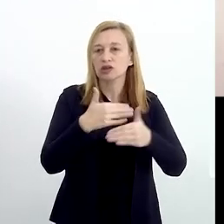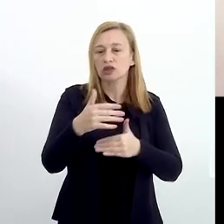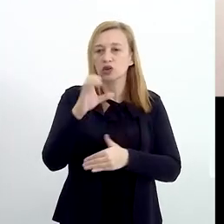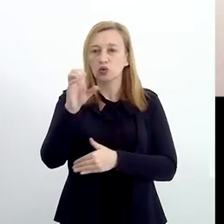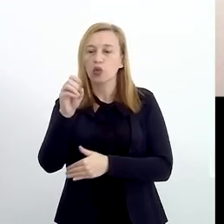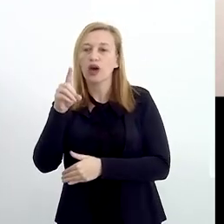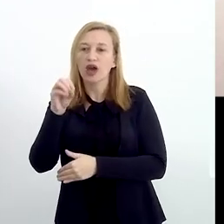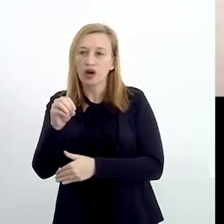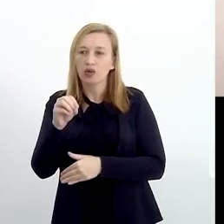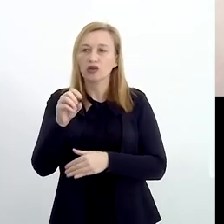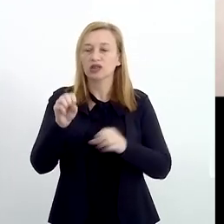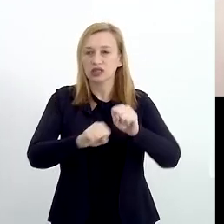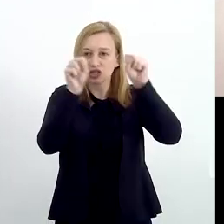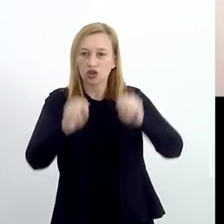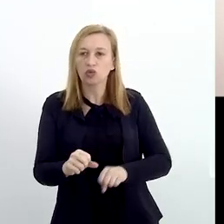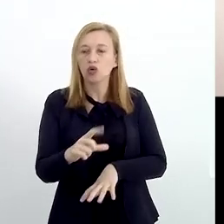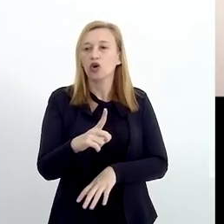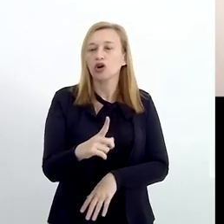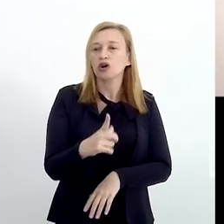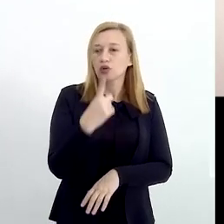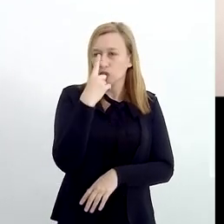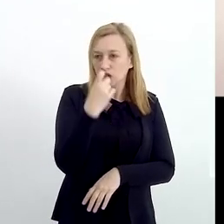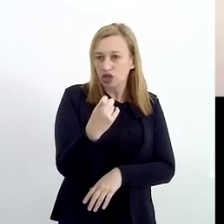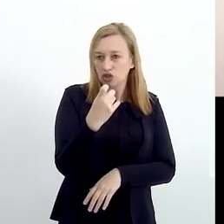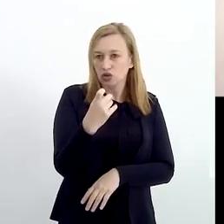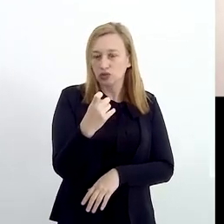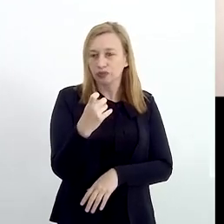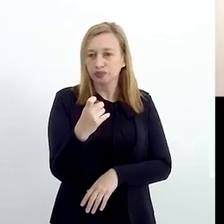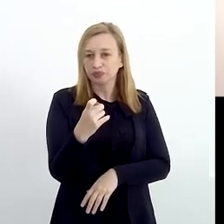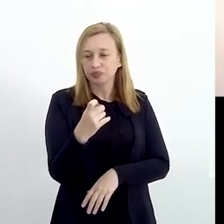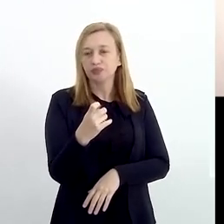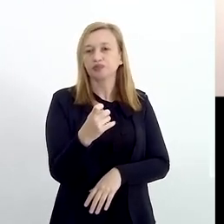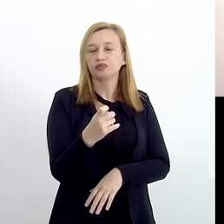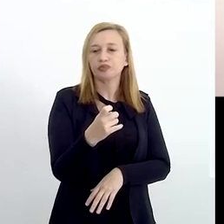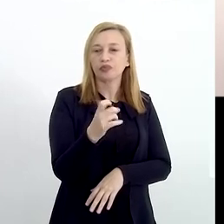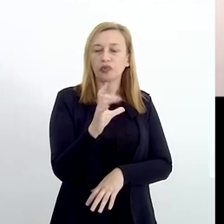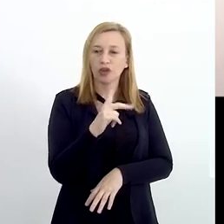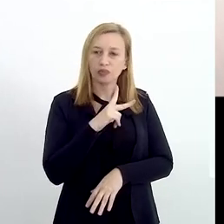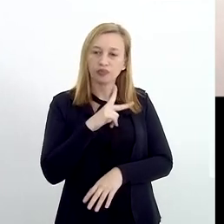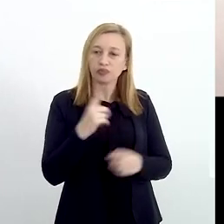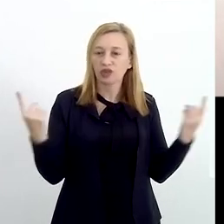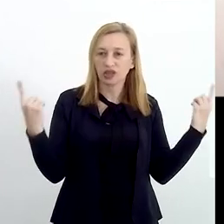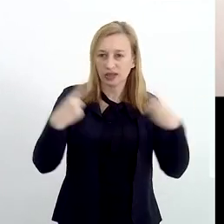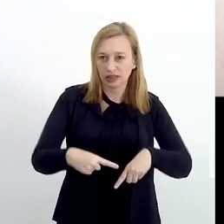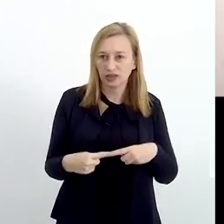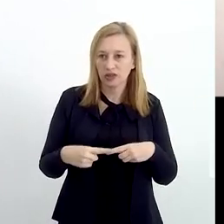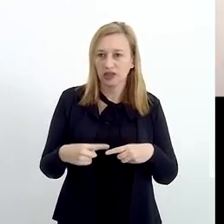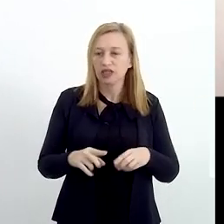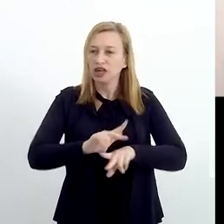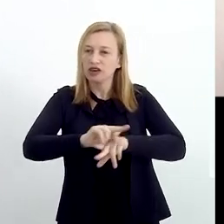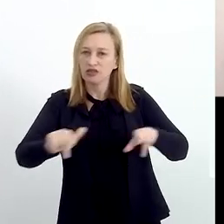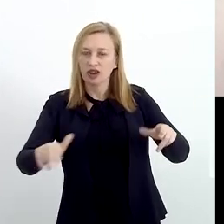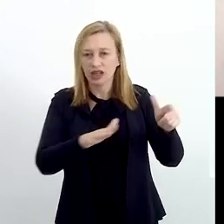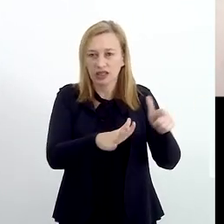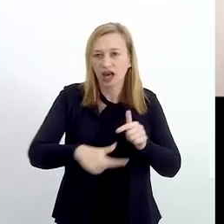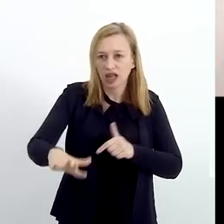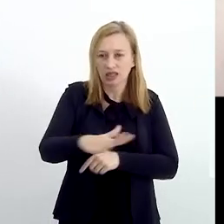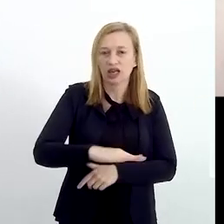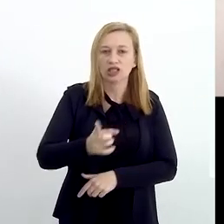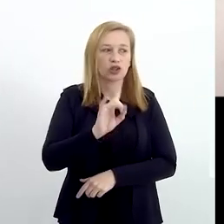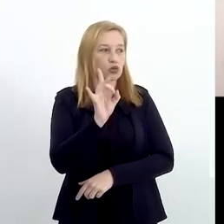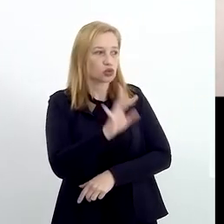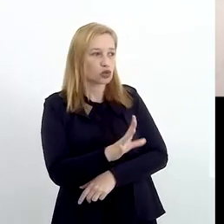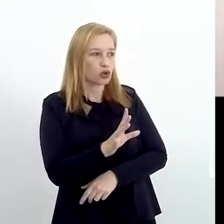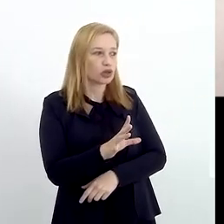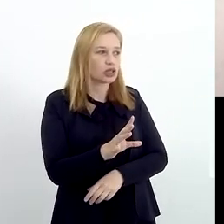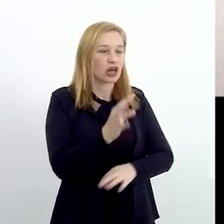ecossistema o próprio nicho de mercado da reciclagem tem se mostrado um Desafio em todos os setores não era